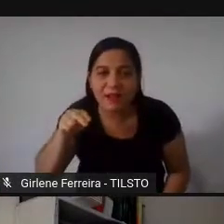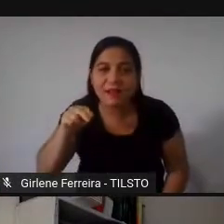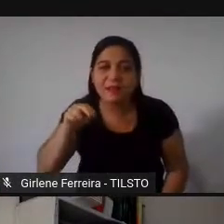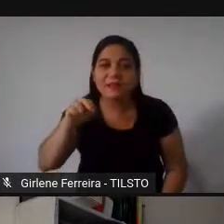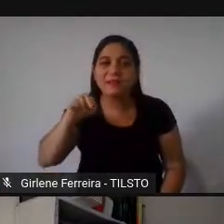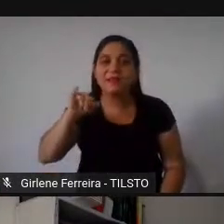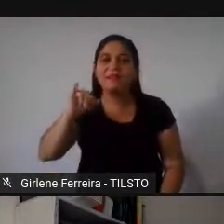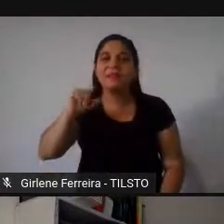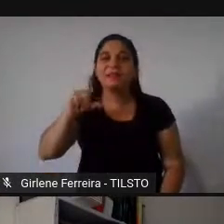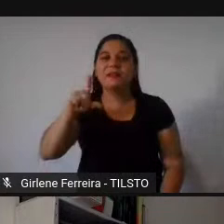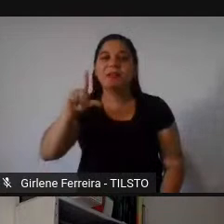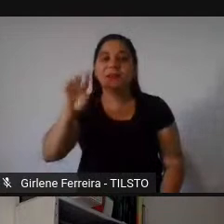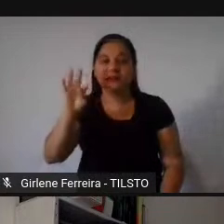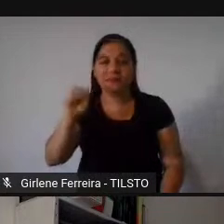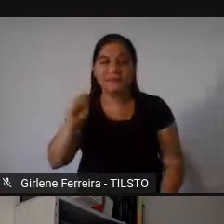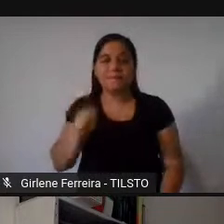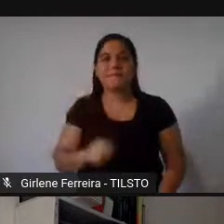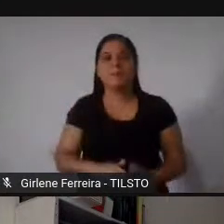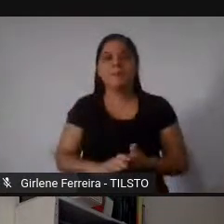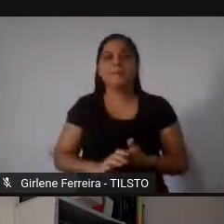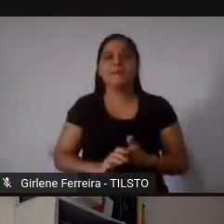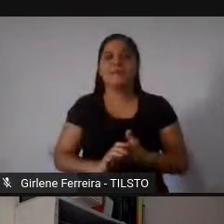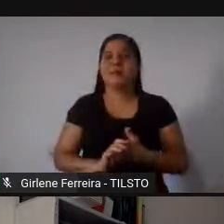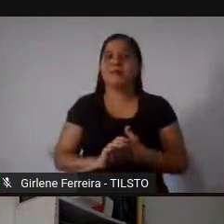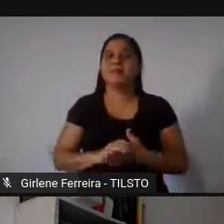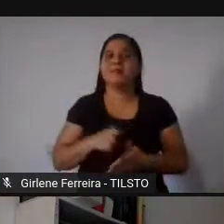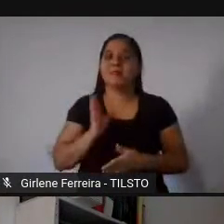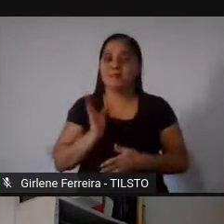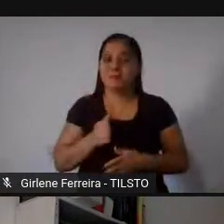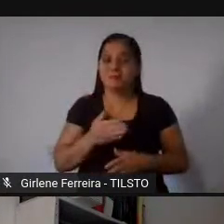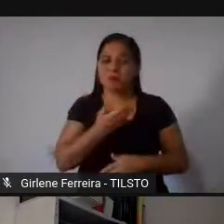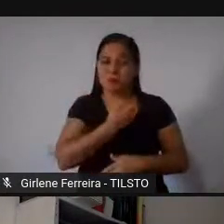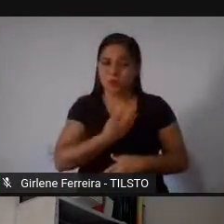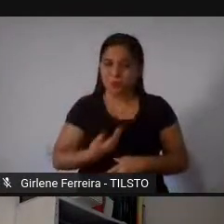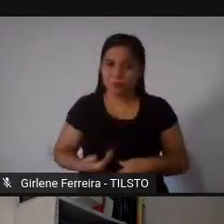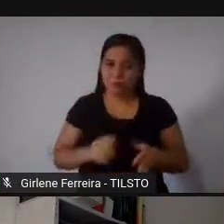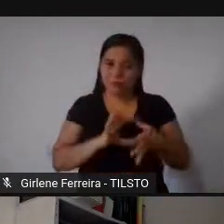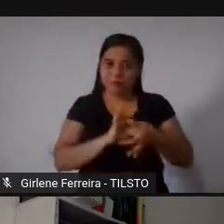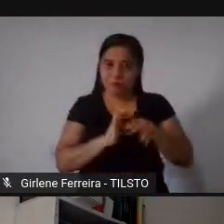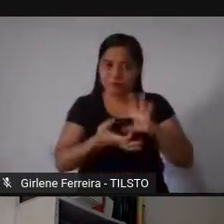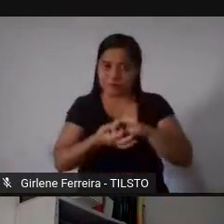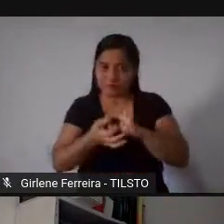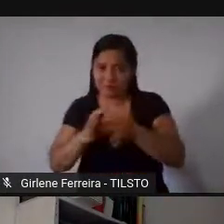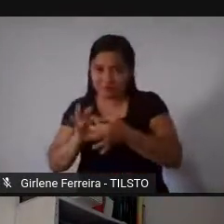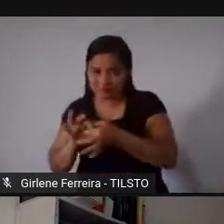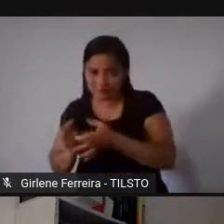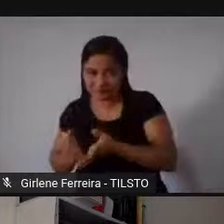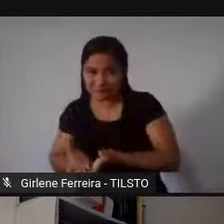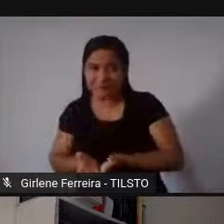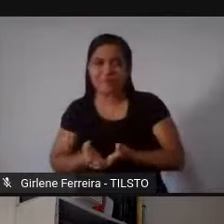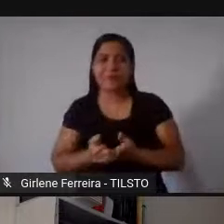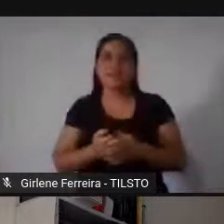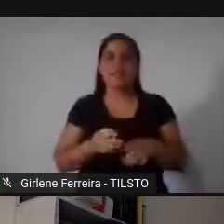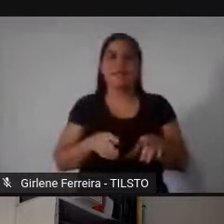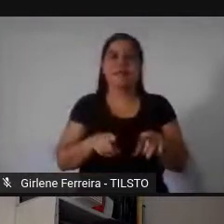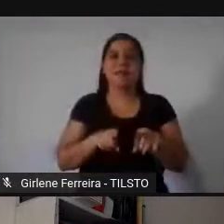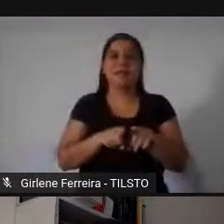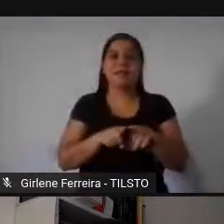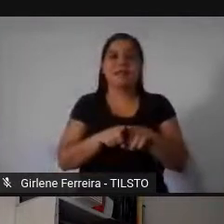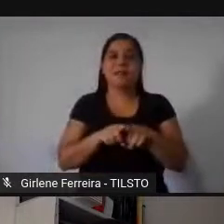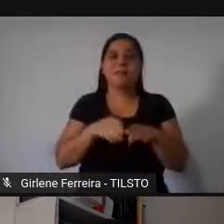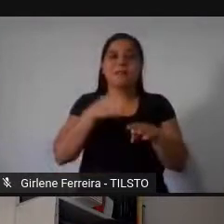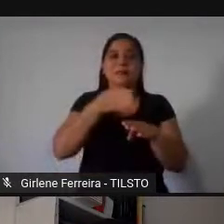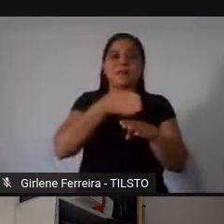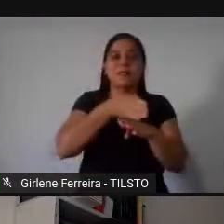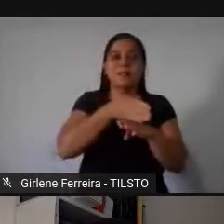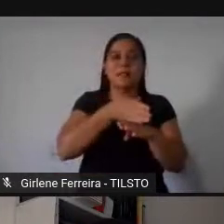Olimpíada Brasileira de Matemática das Escolas Públicas, e por conta disso também, quando ingressou na Universidade Federal,